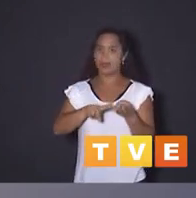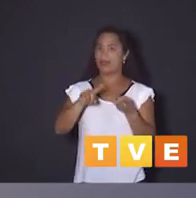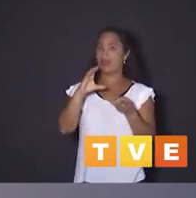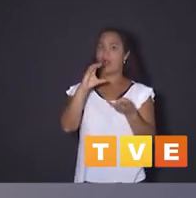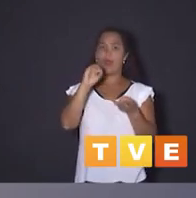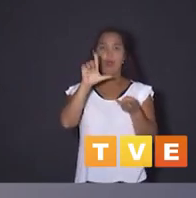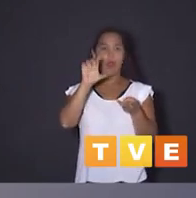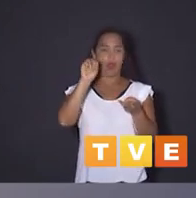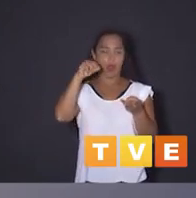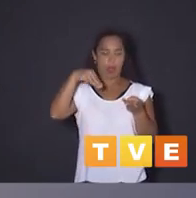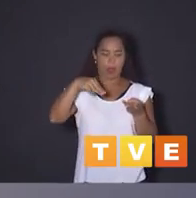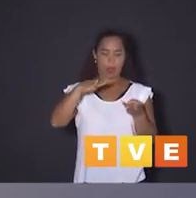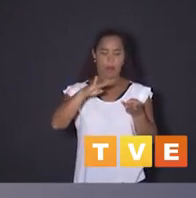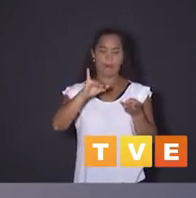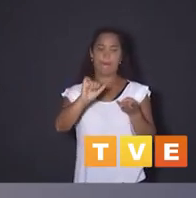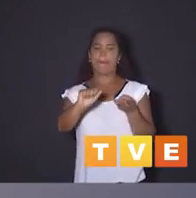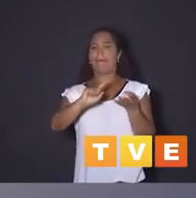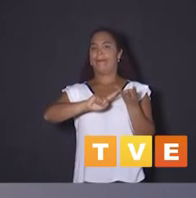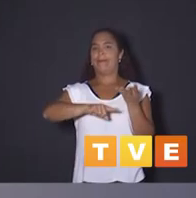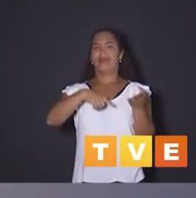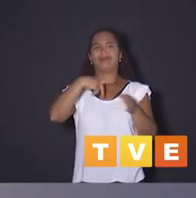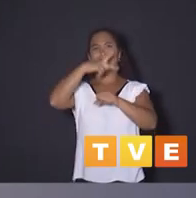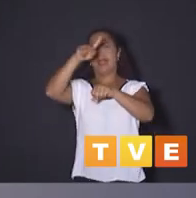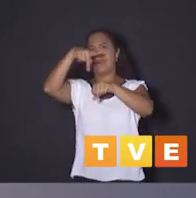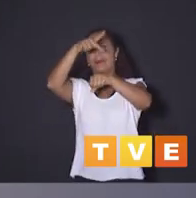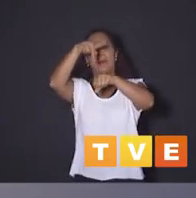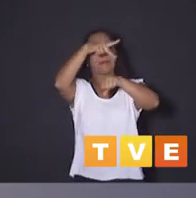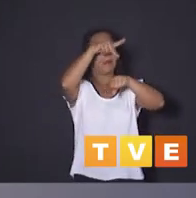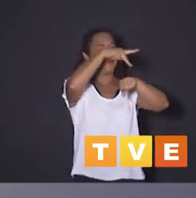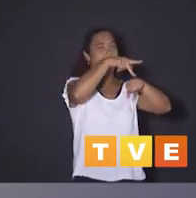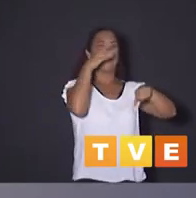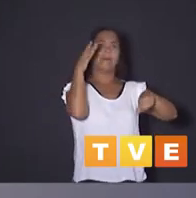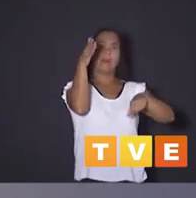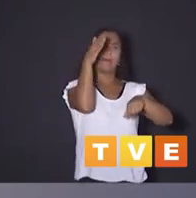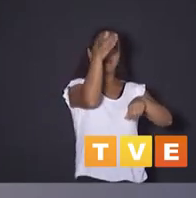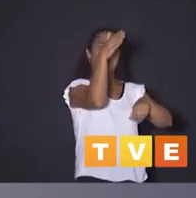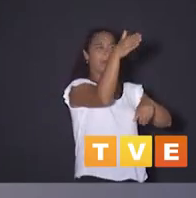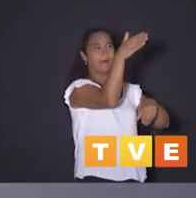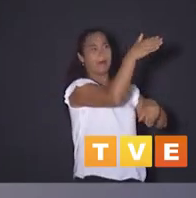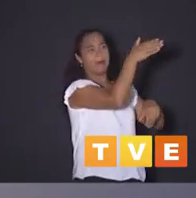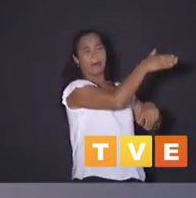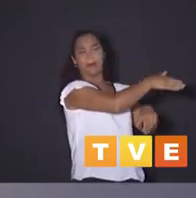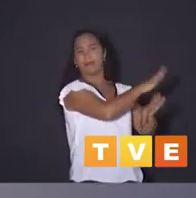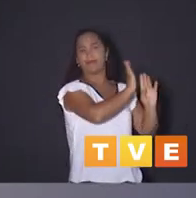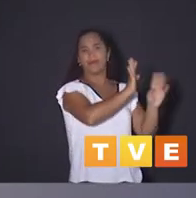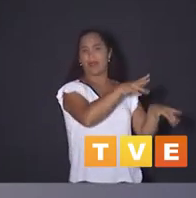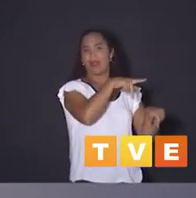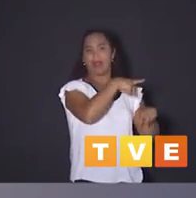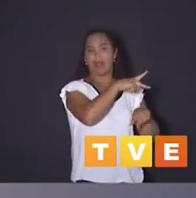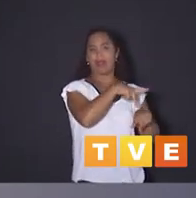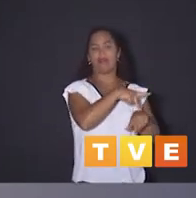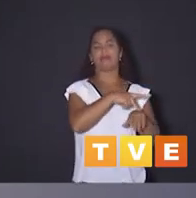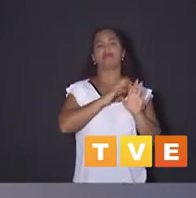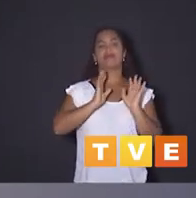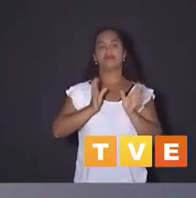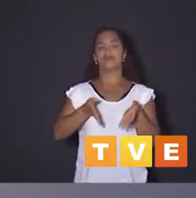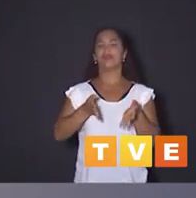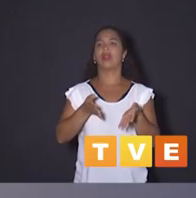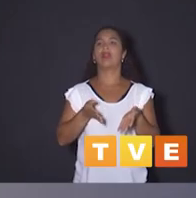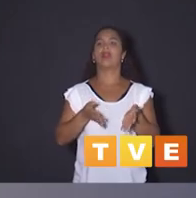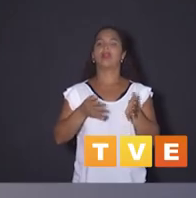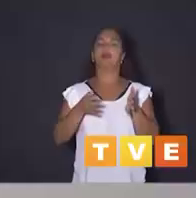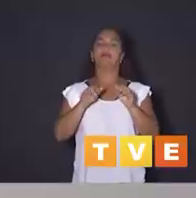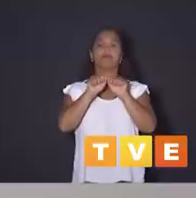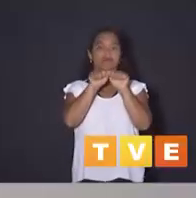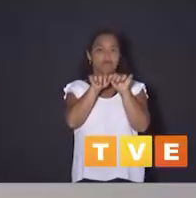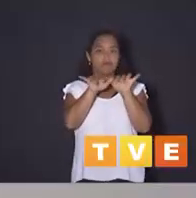posso enumerar alguns países por onde o meu trabalho junto com várias outras mulheres que comigo trabalham é e como vamos dizer assim já que estou